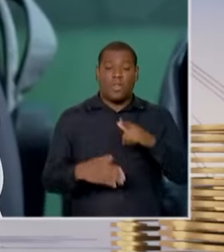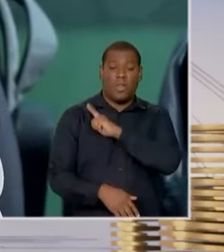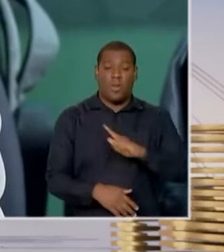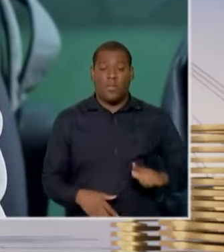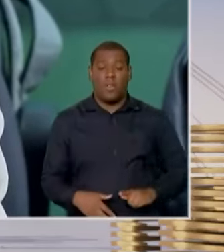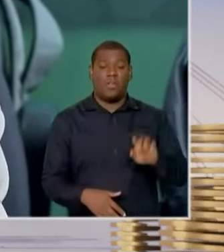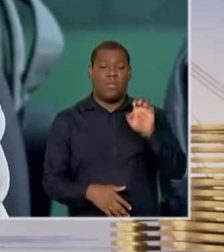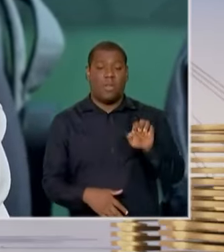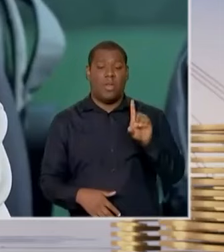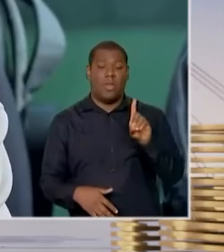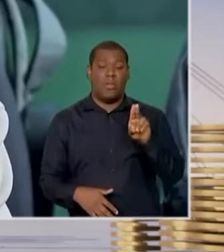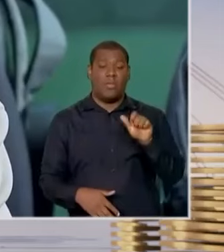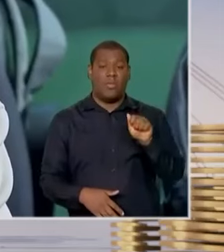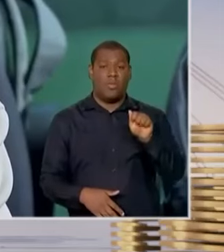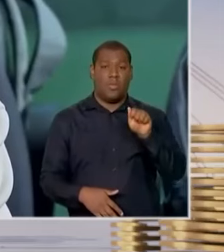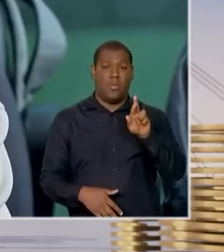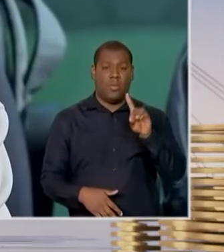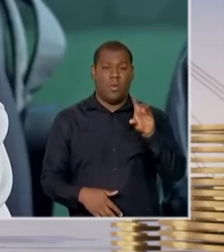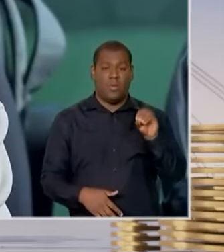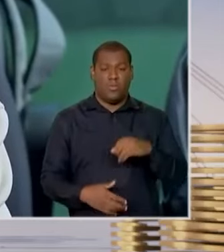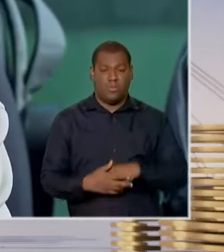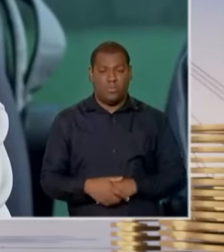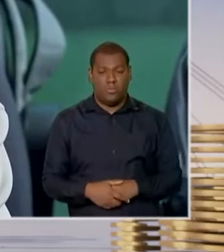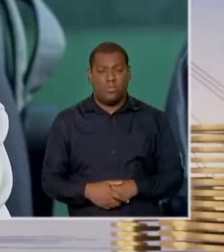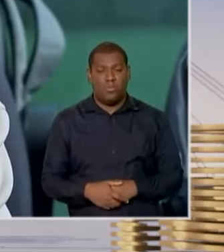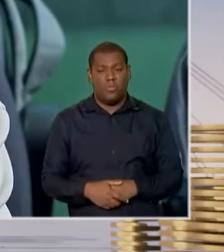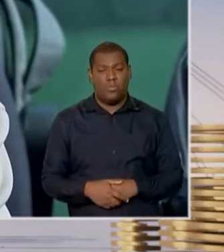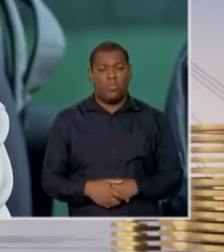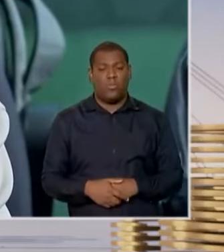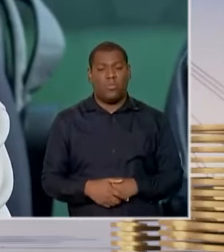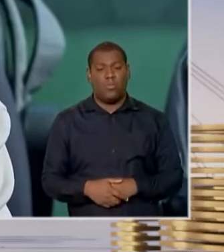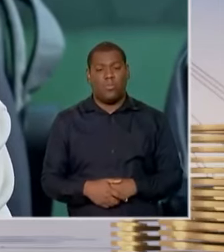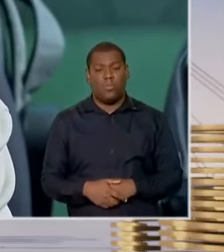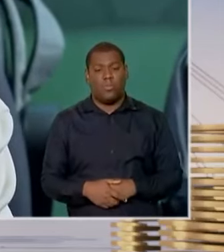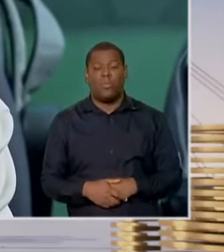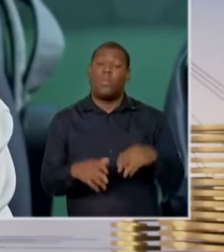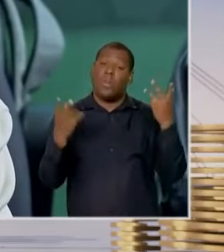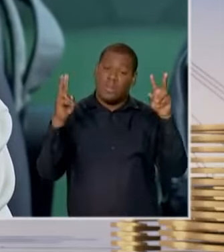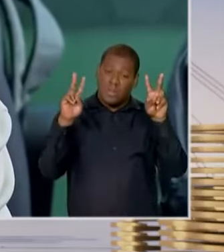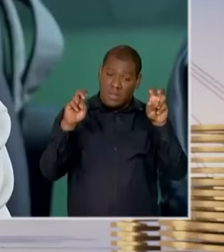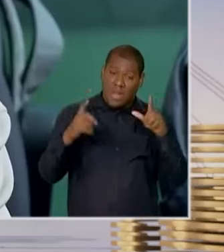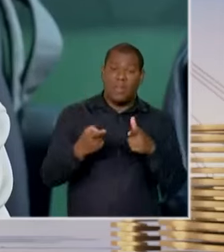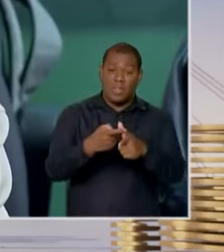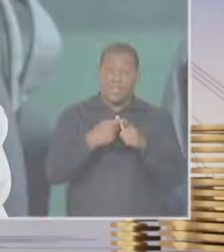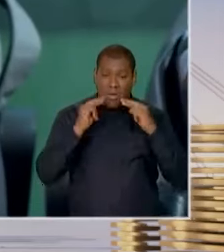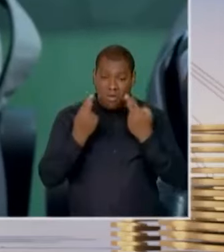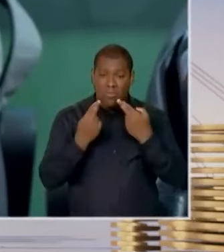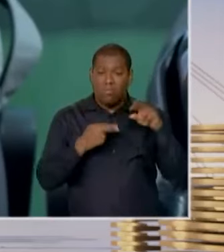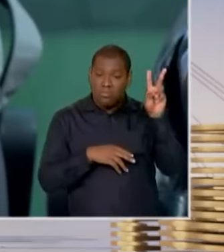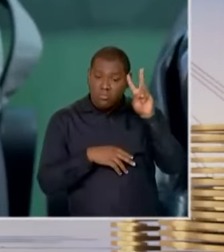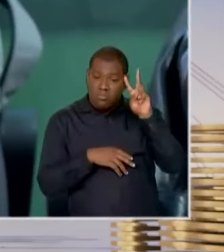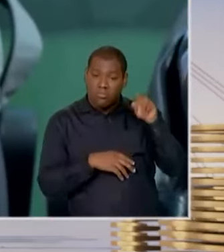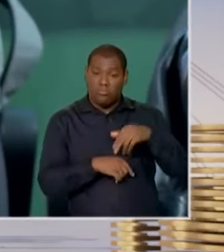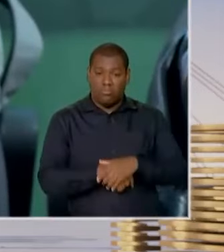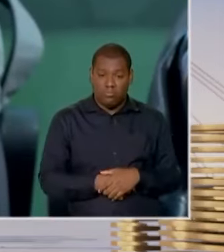bem acomodadas. Só para se ter uma ideia, foram 2 milhões de pessoas afetadas de alguma maneira e de 200 a